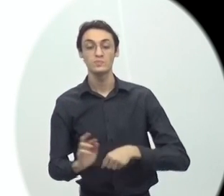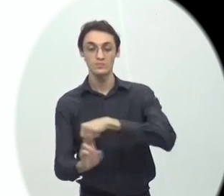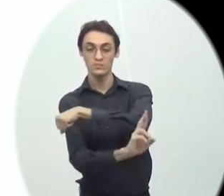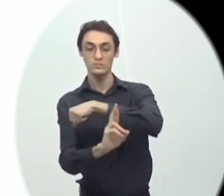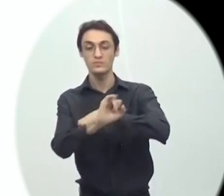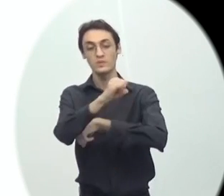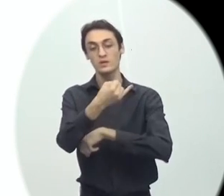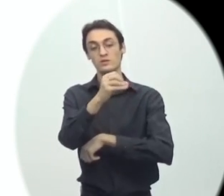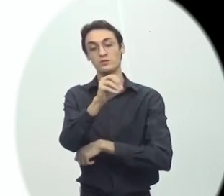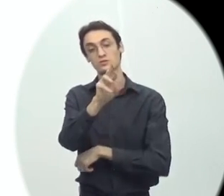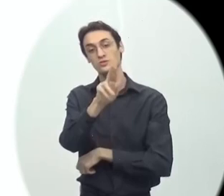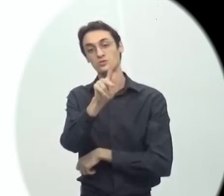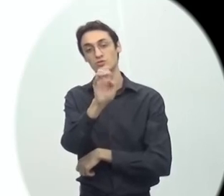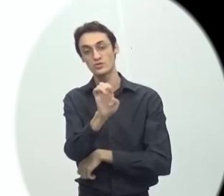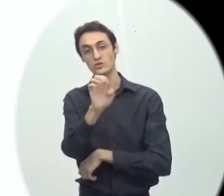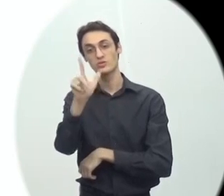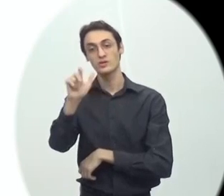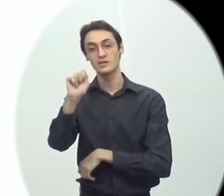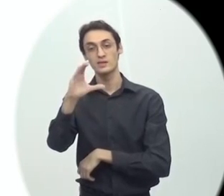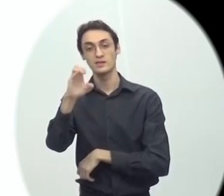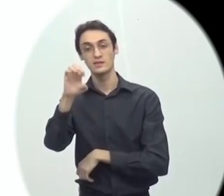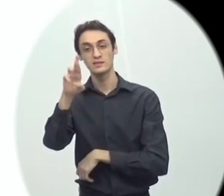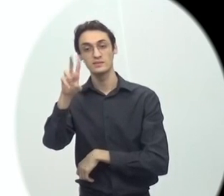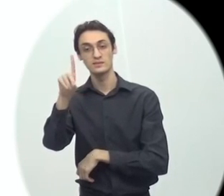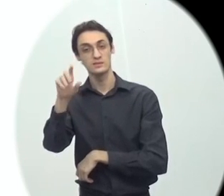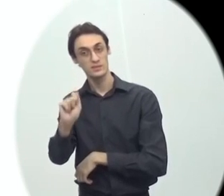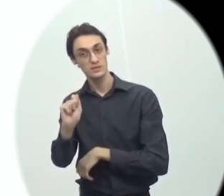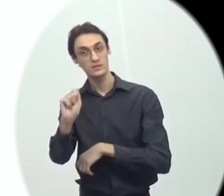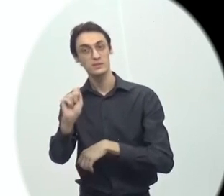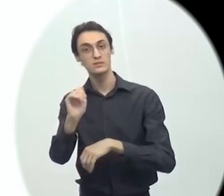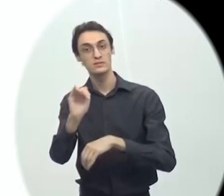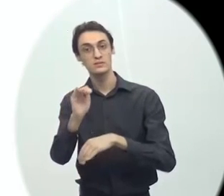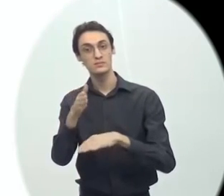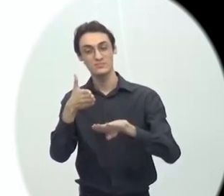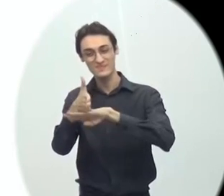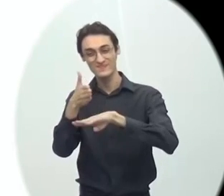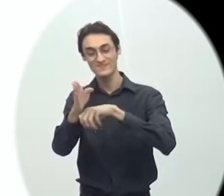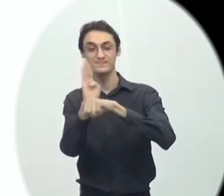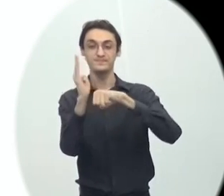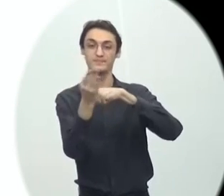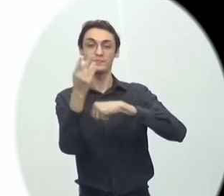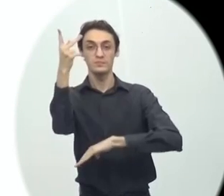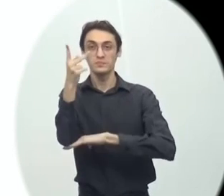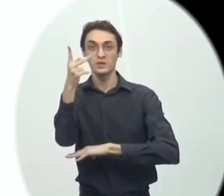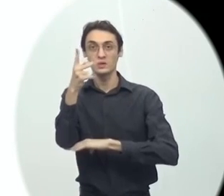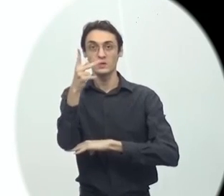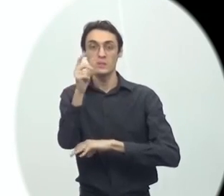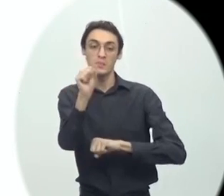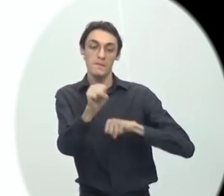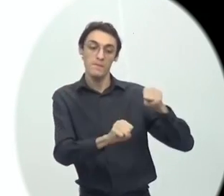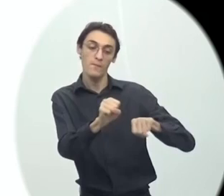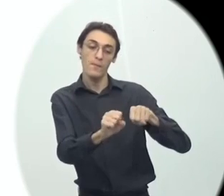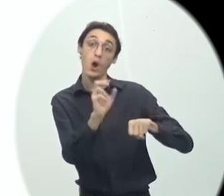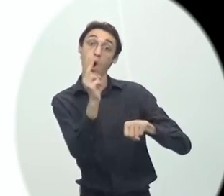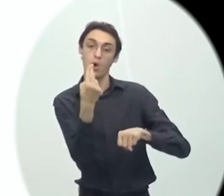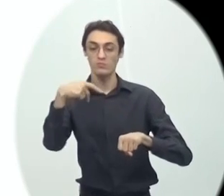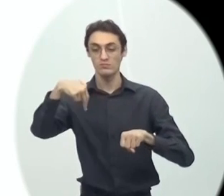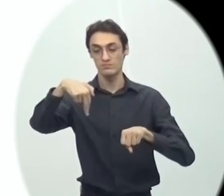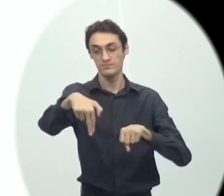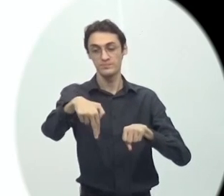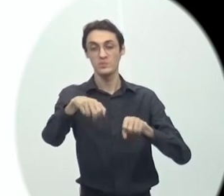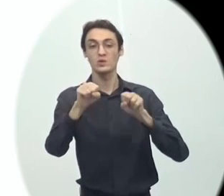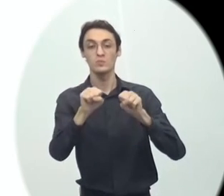Pinheirinho, nós temos praticamente a mesma situação. Se alguém estiver a pé ou de bicicleta, pode